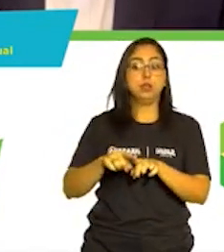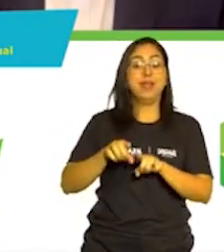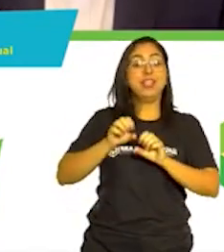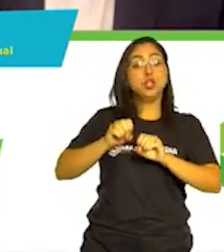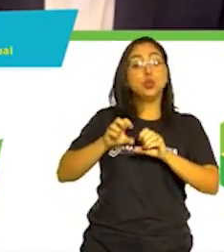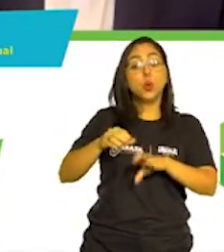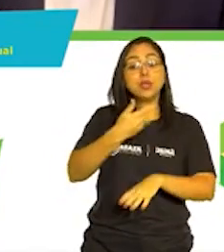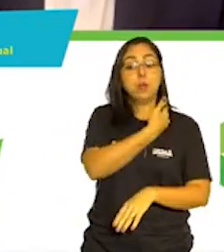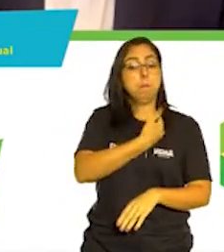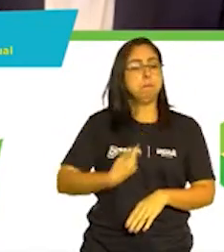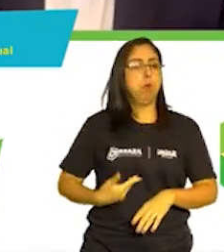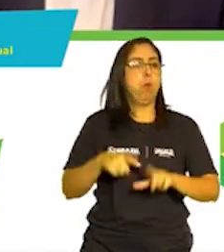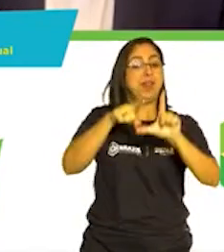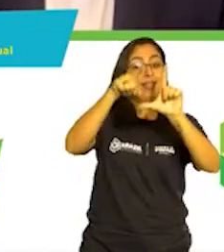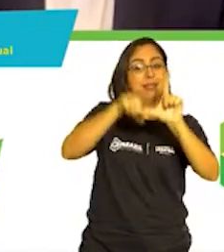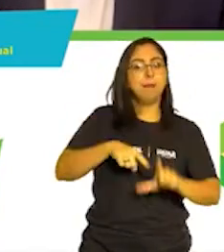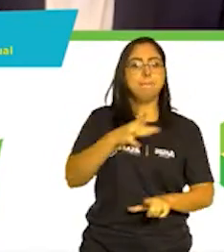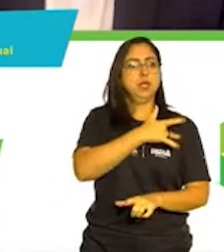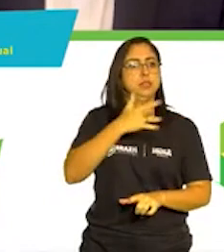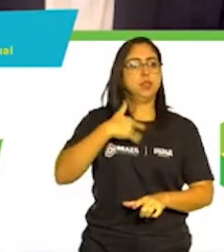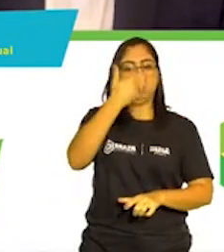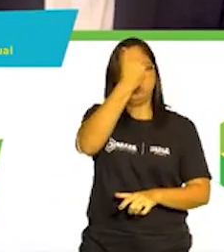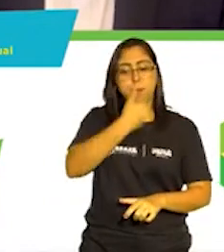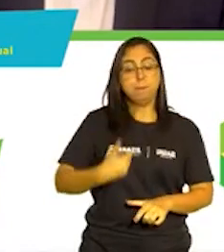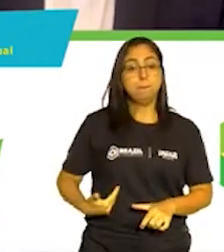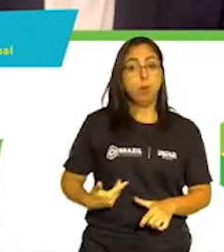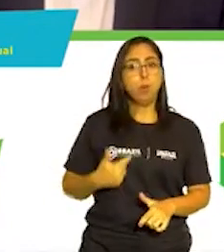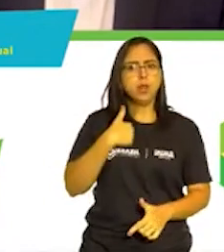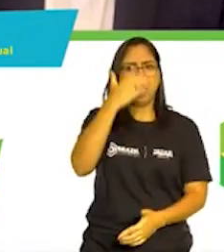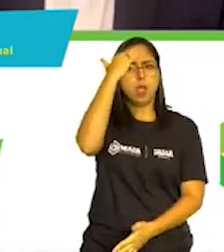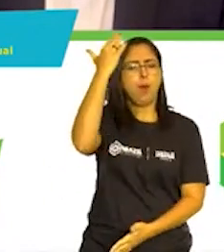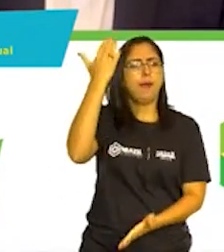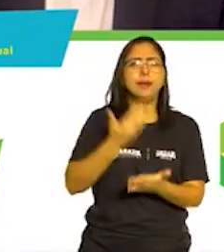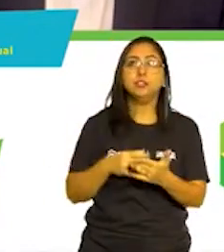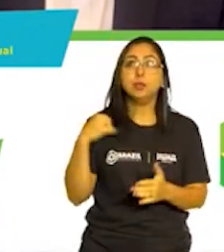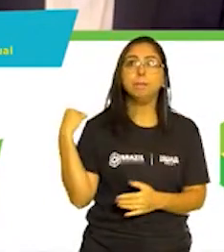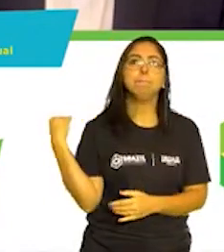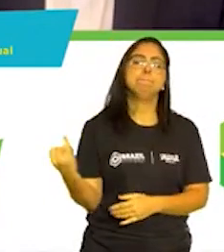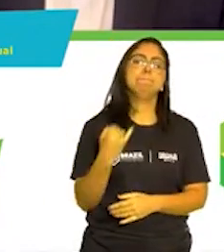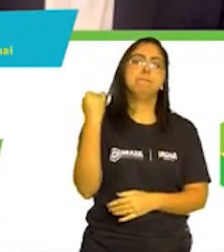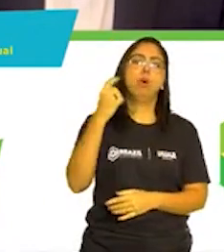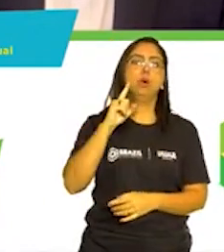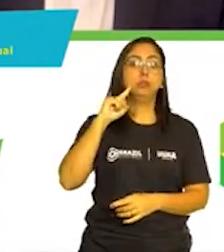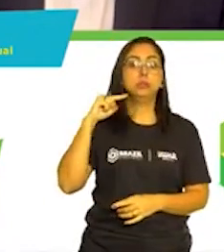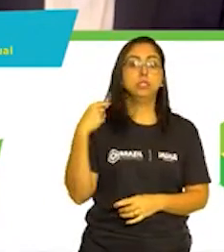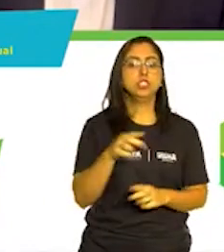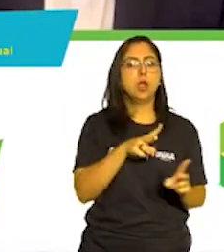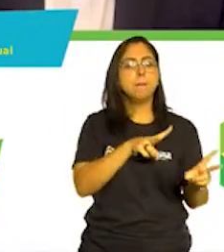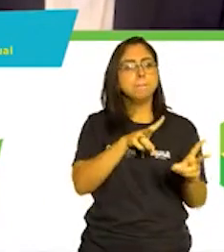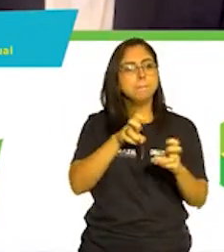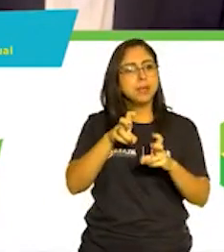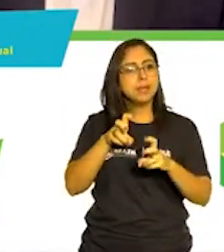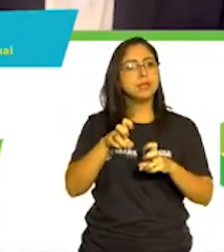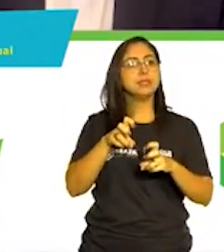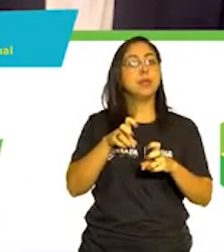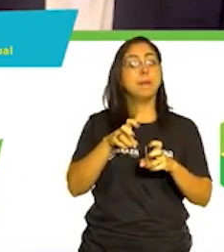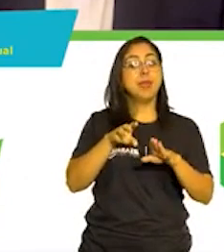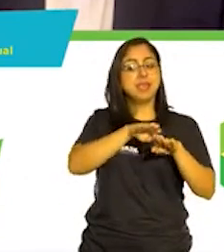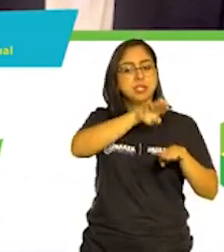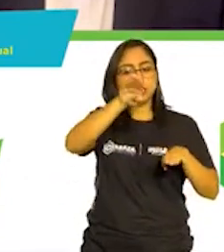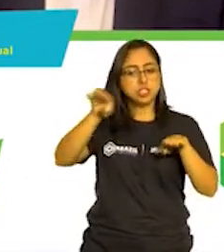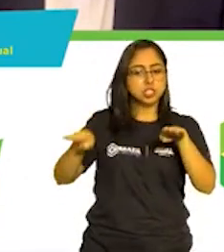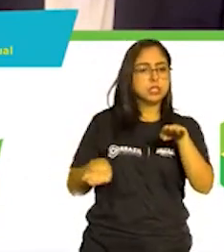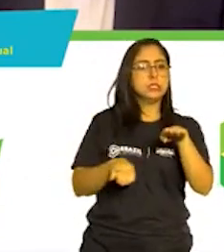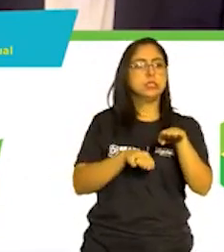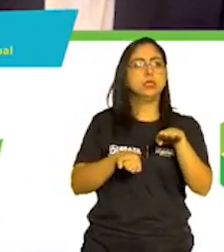que dependem da saúde pública, e acho que é importante a gente considerar, né, nessas dimensões de desigualdade e